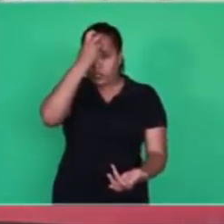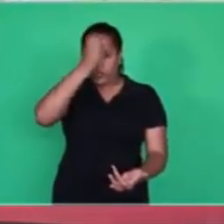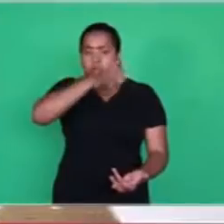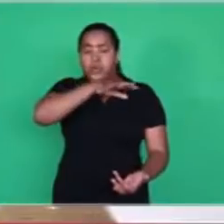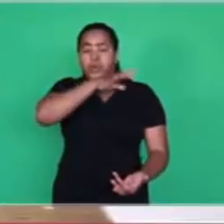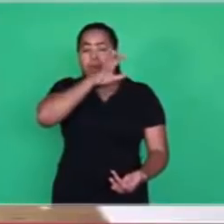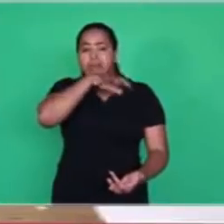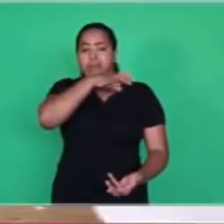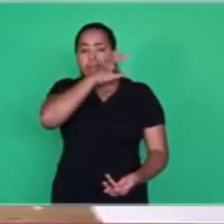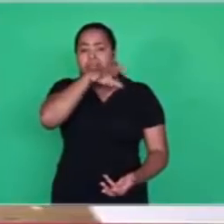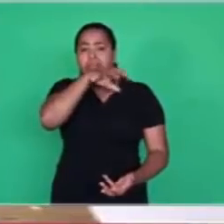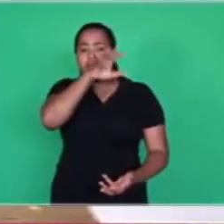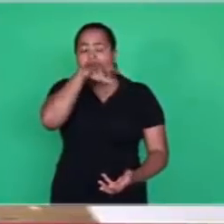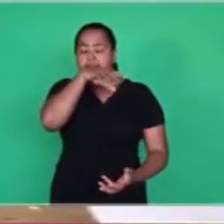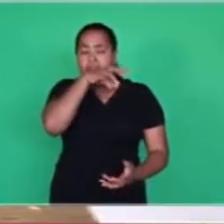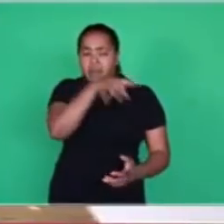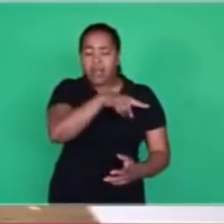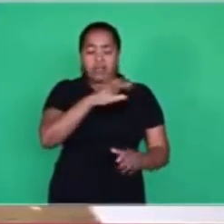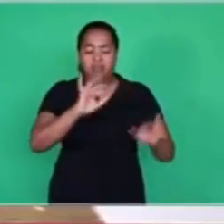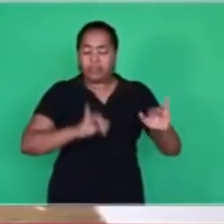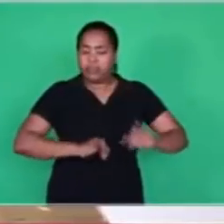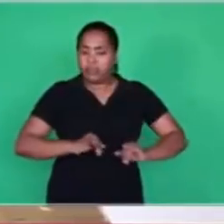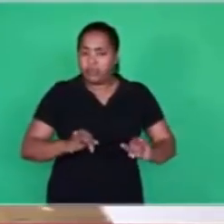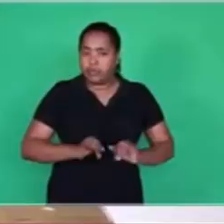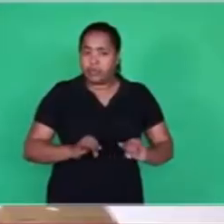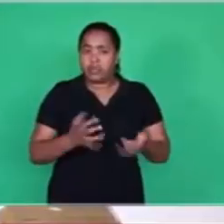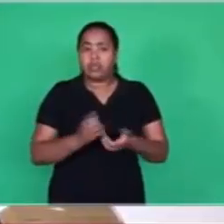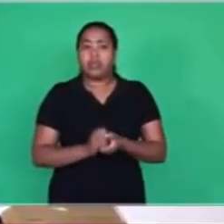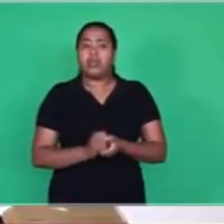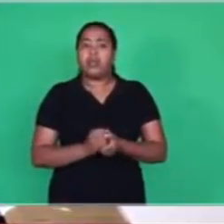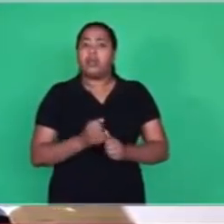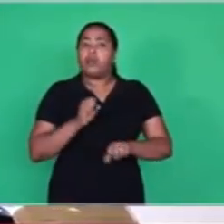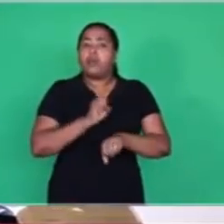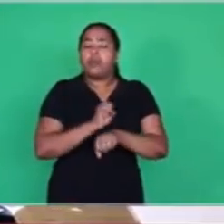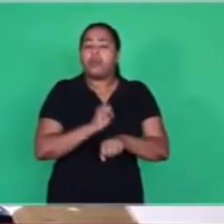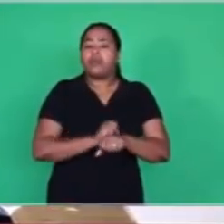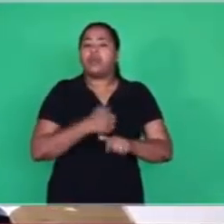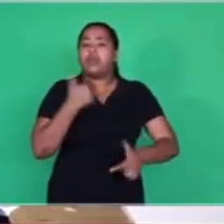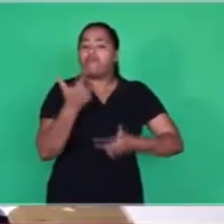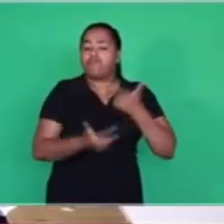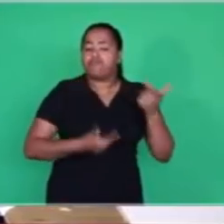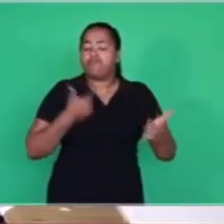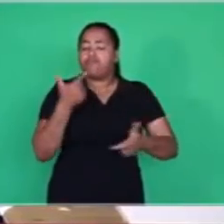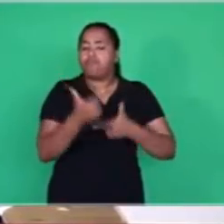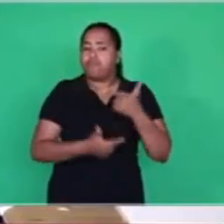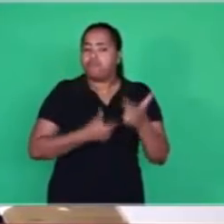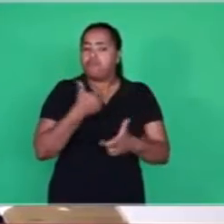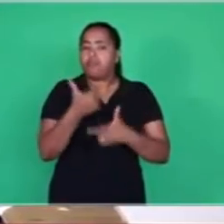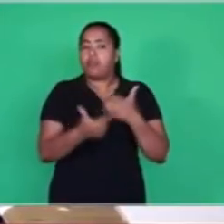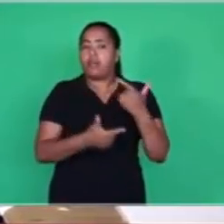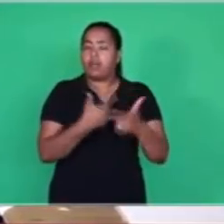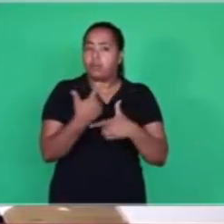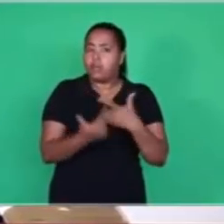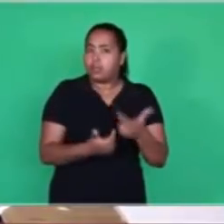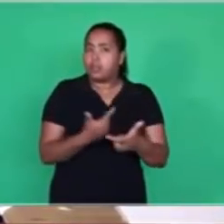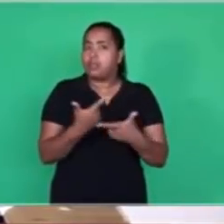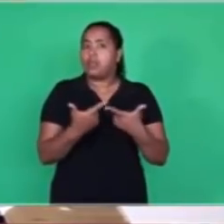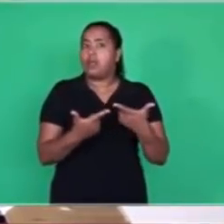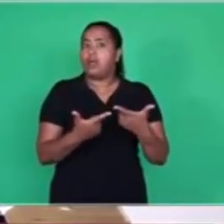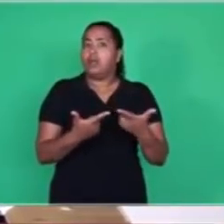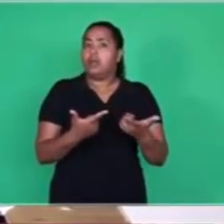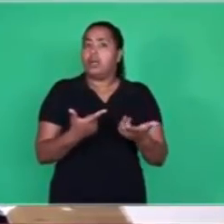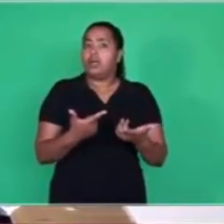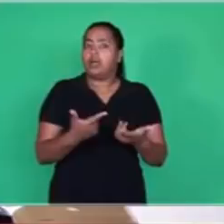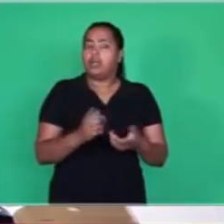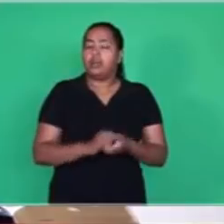ser atingidos. Porque se espera que a batalha não vá ser em cima de tanques e tudo,